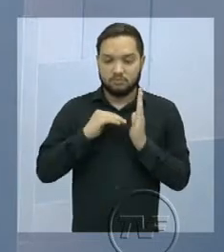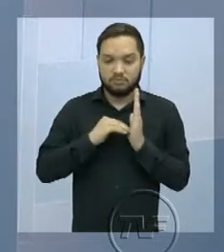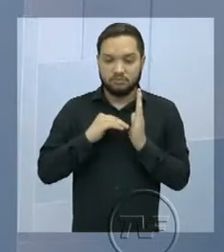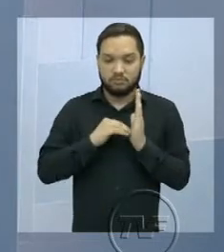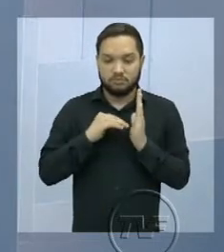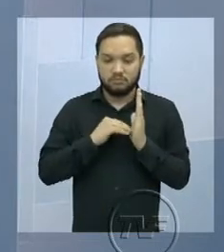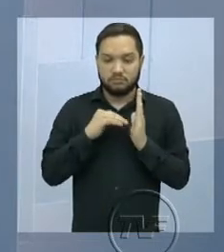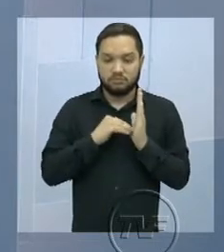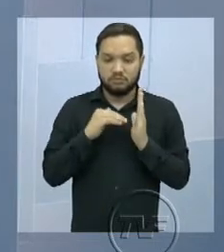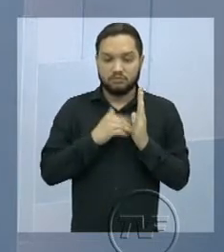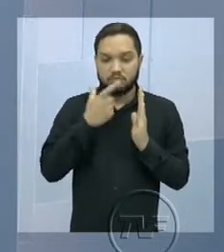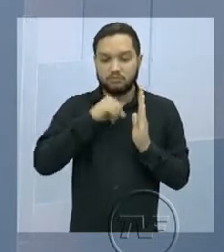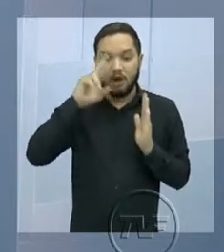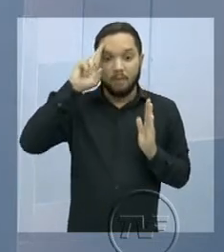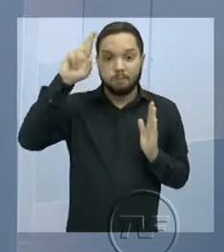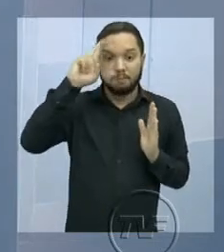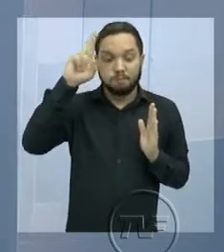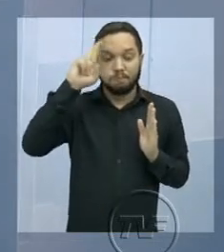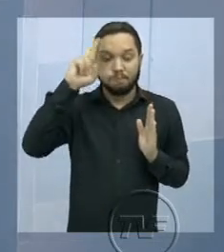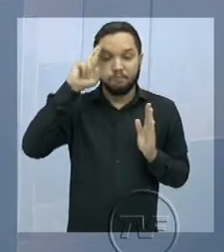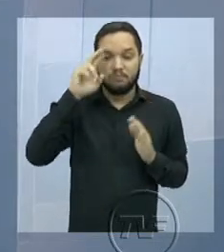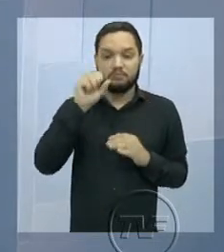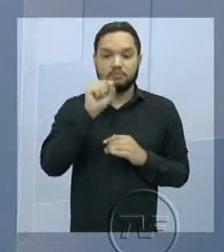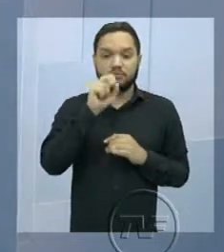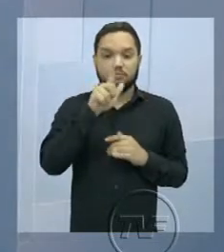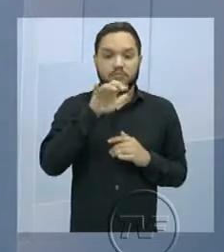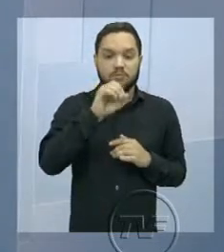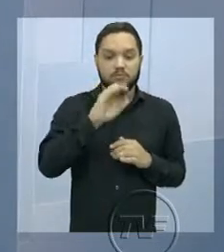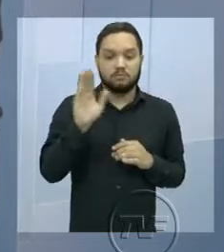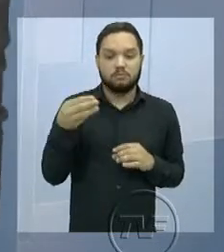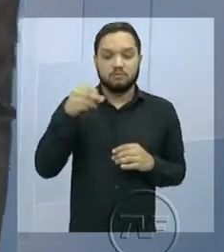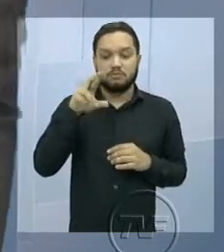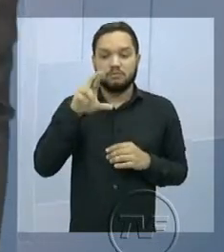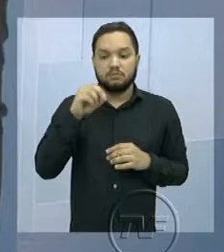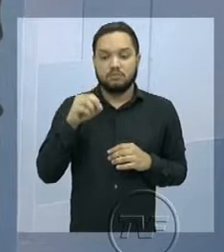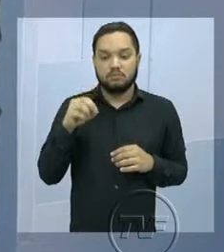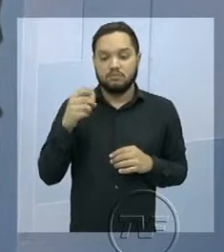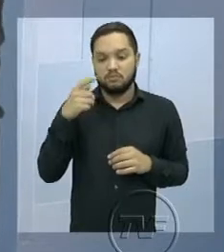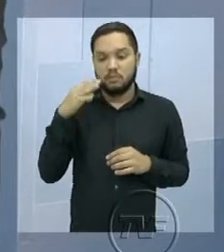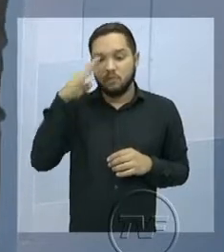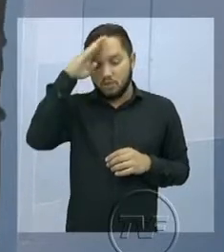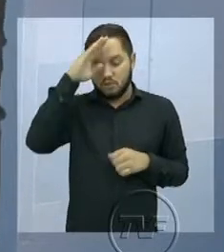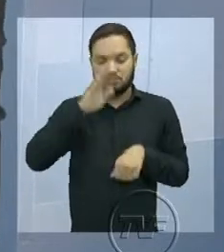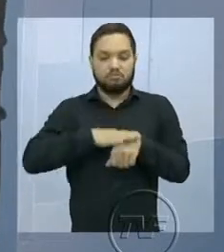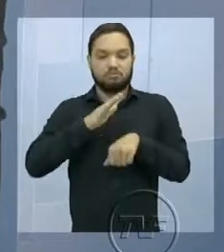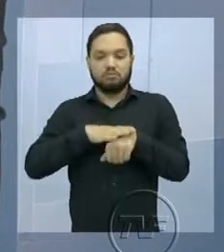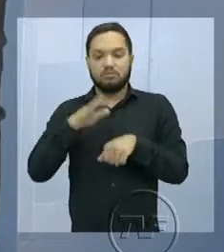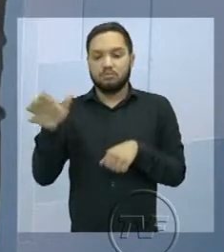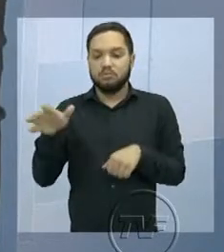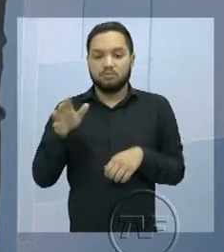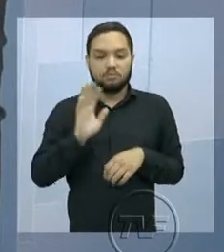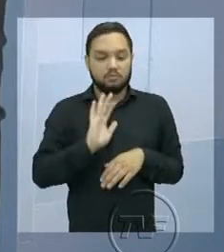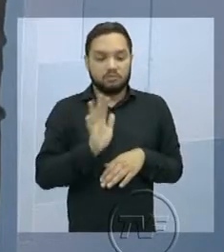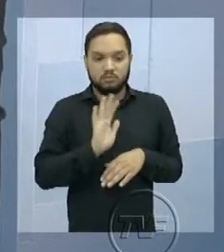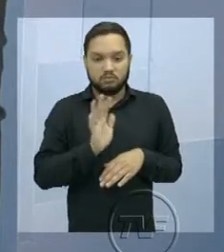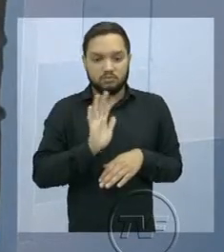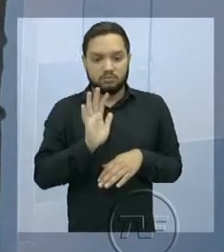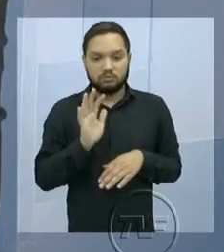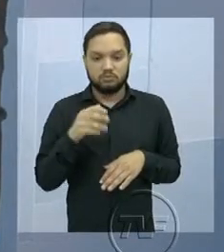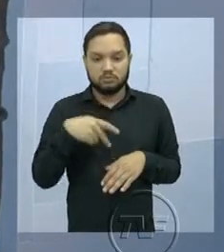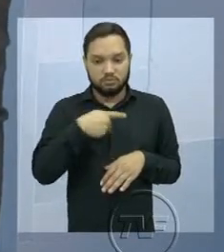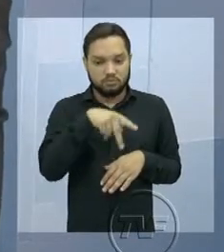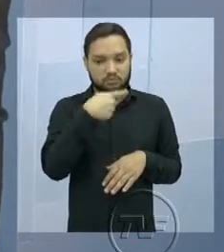a tutela de Sérgio Moro. Foi o próprio presidente que interviu e disse que não, deixa como veio